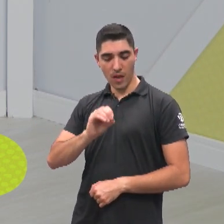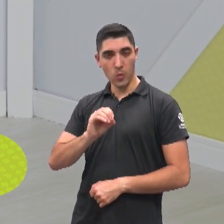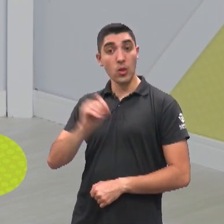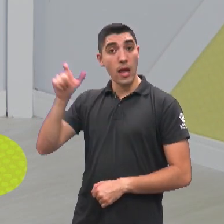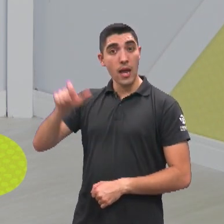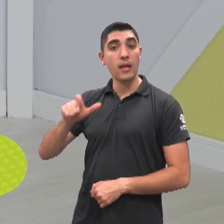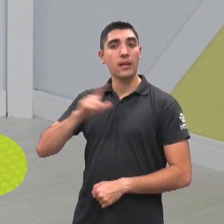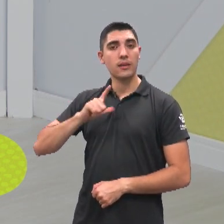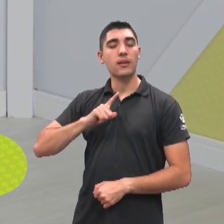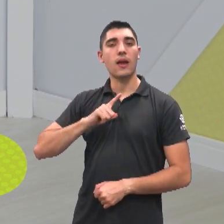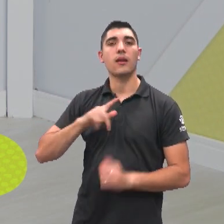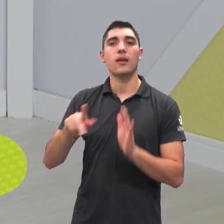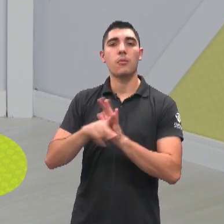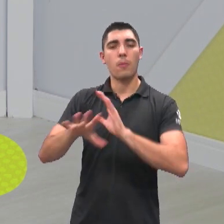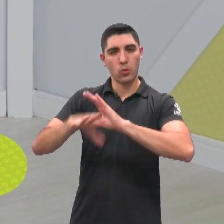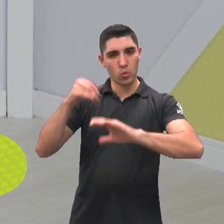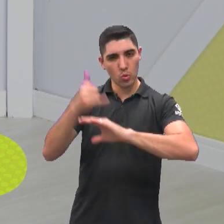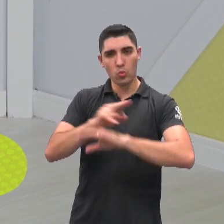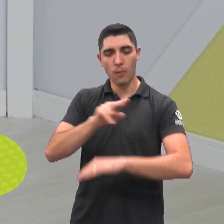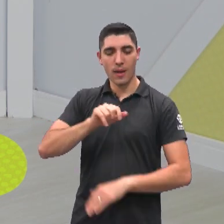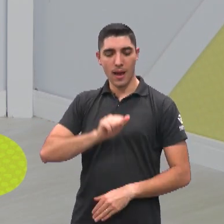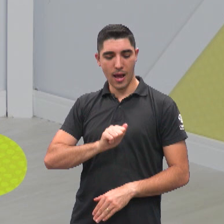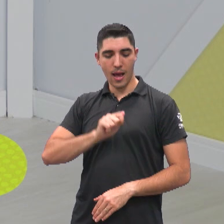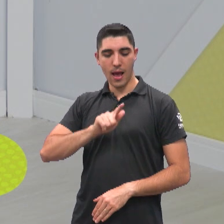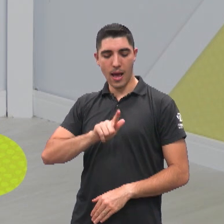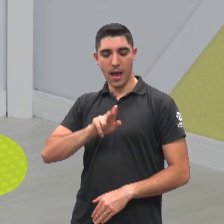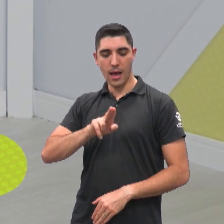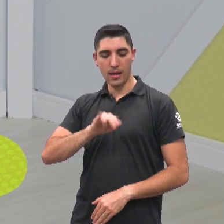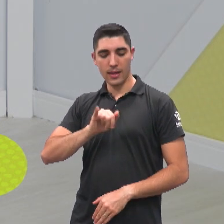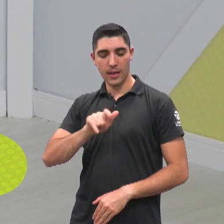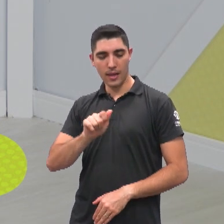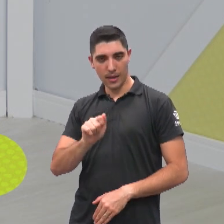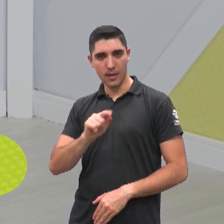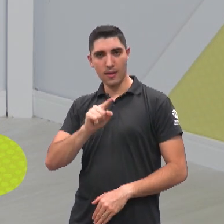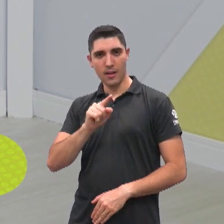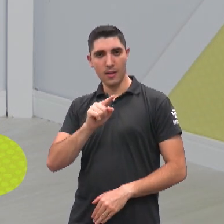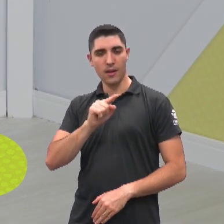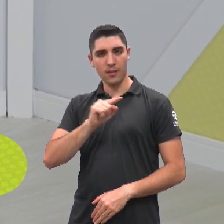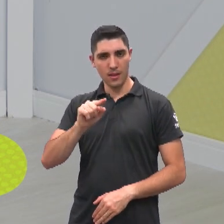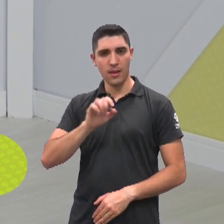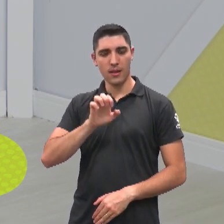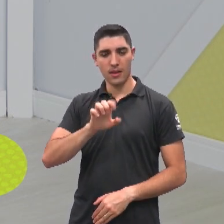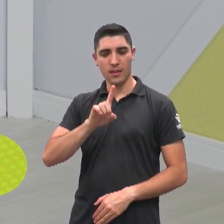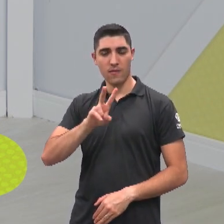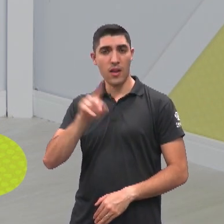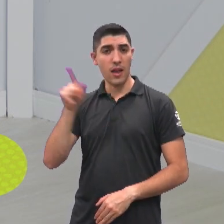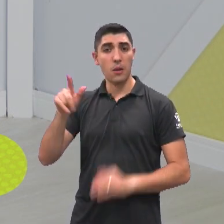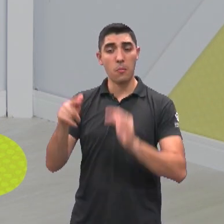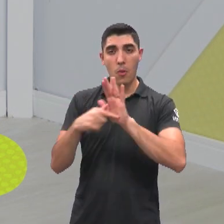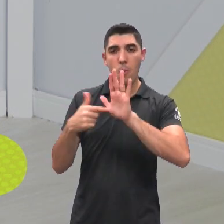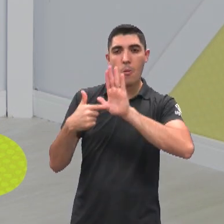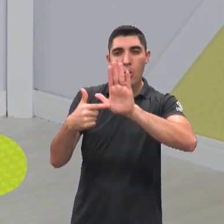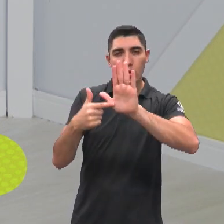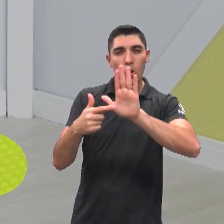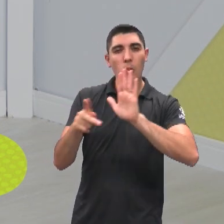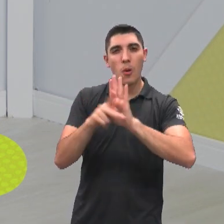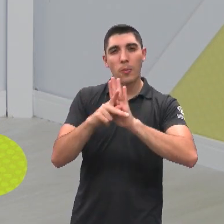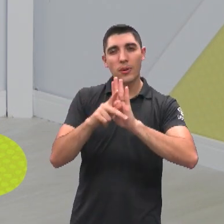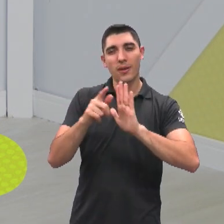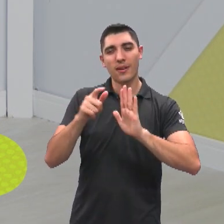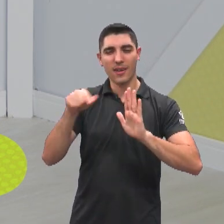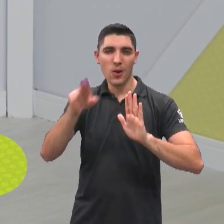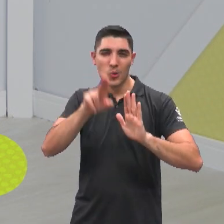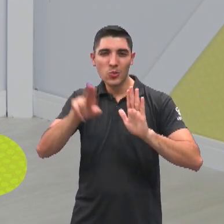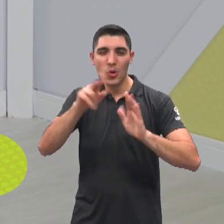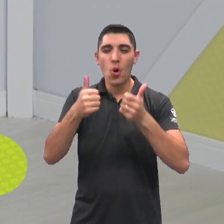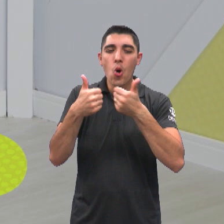chama Águia_DV. Ele faz umas montagens lá. Esse dia ele fez uma montagem com inteligência artificial do ônibus do São José, que é claro, é apenas